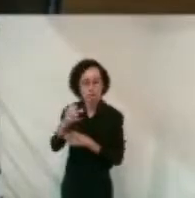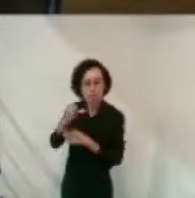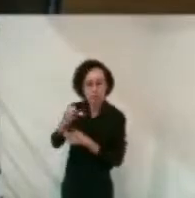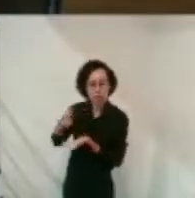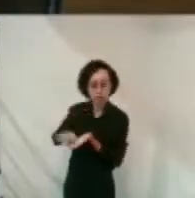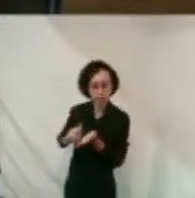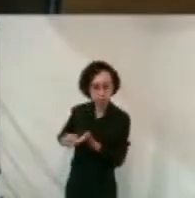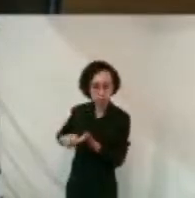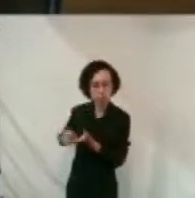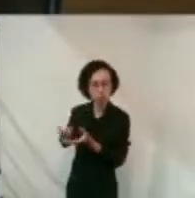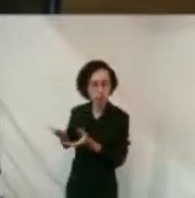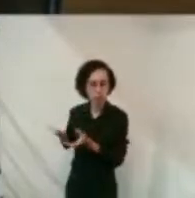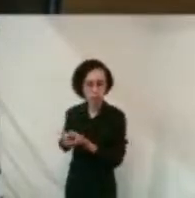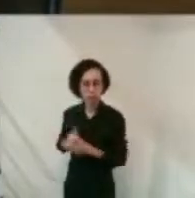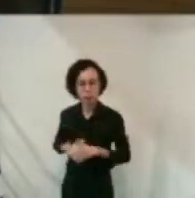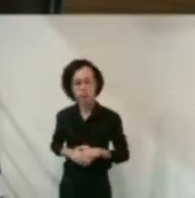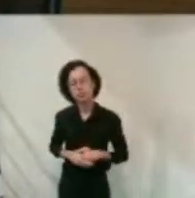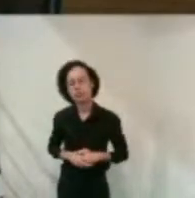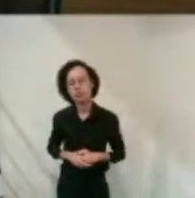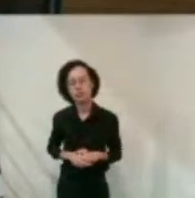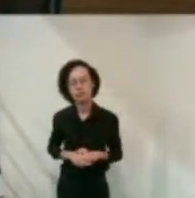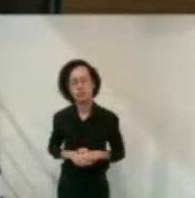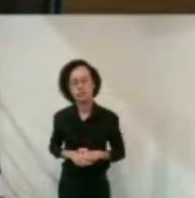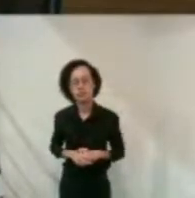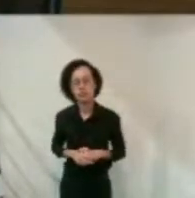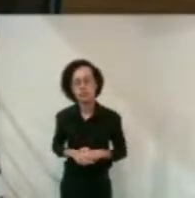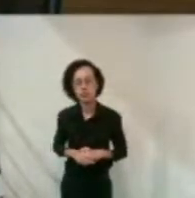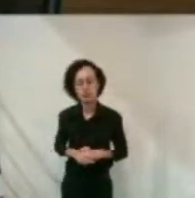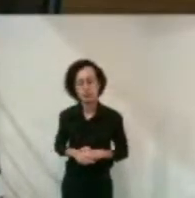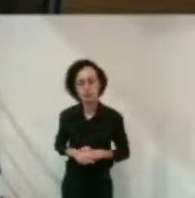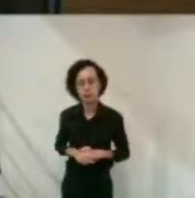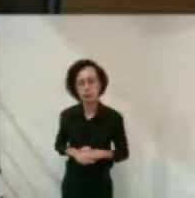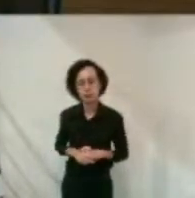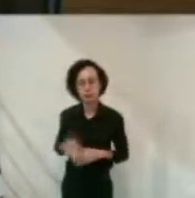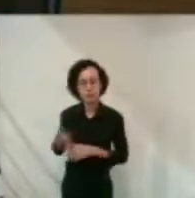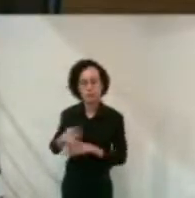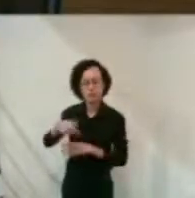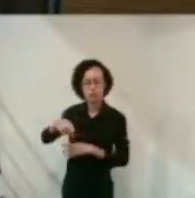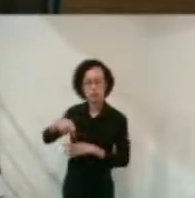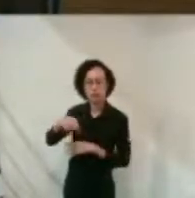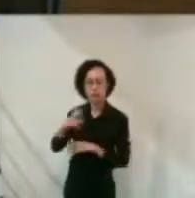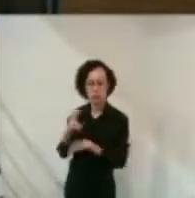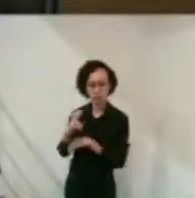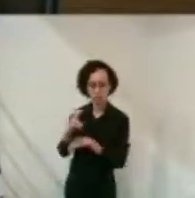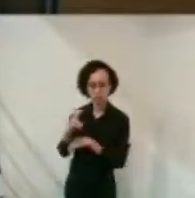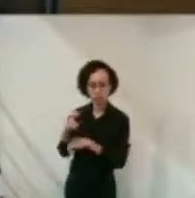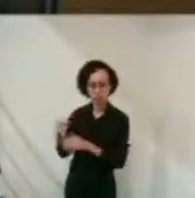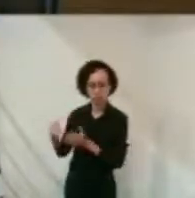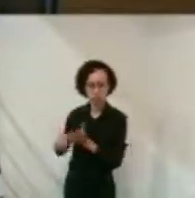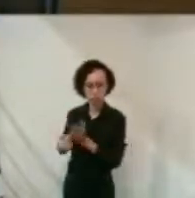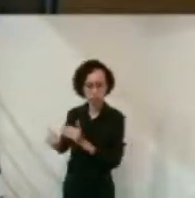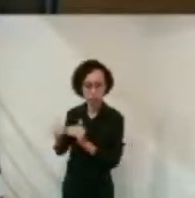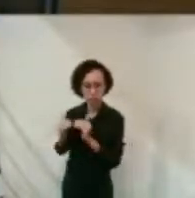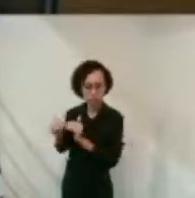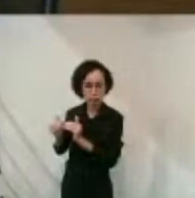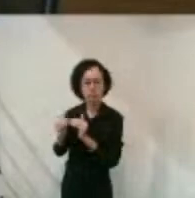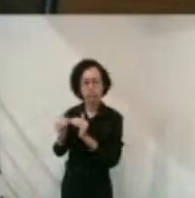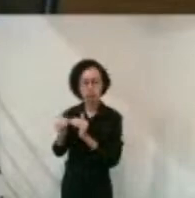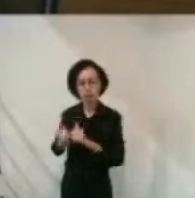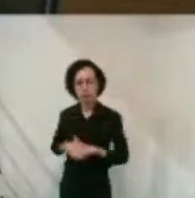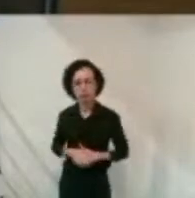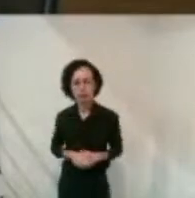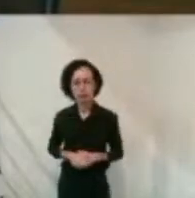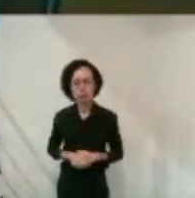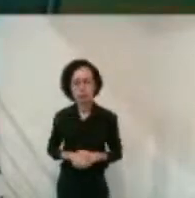não perseguição penal e que foram em torno de 75 acordos de não perseguição penal.